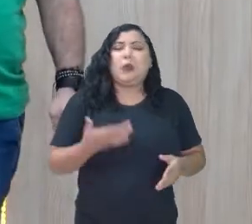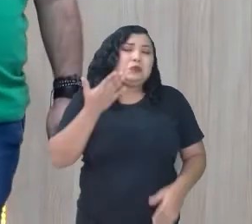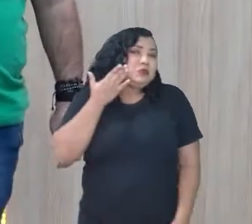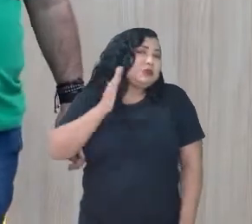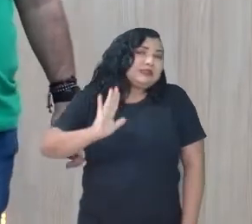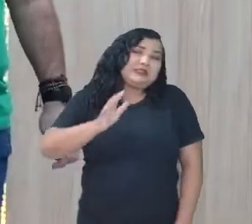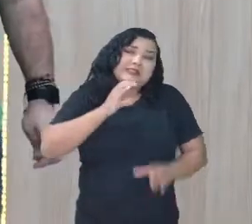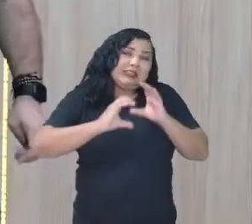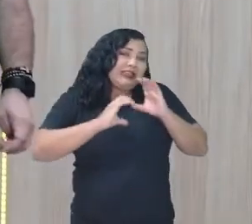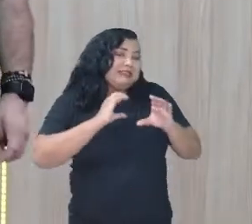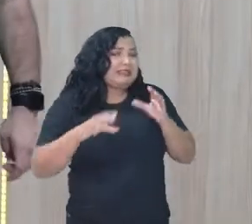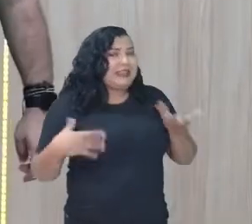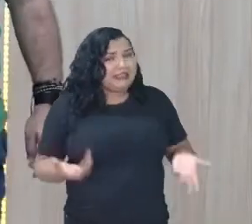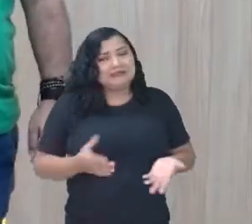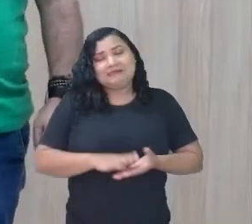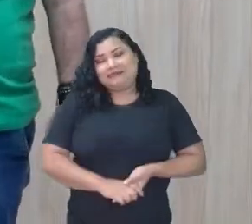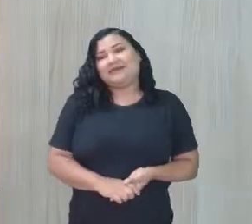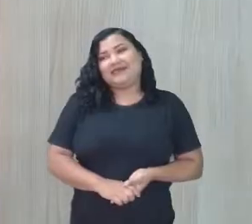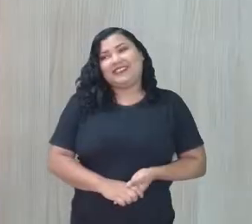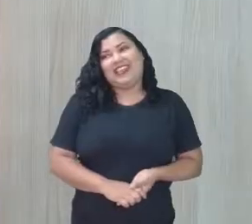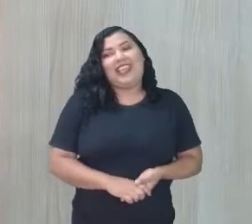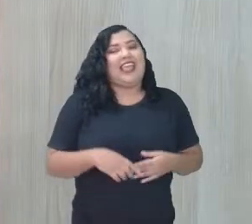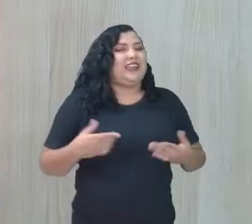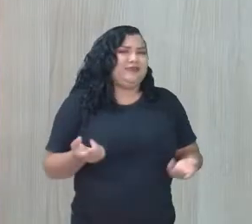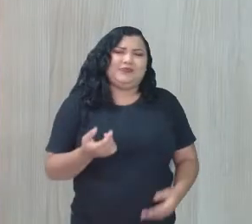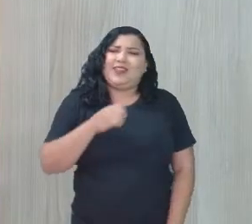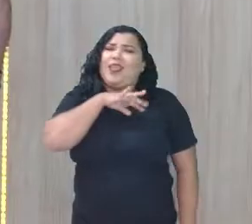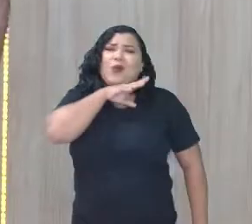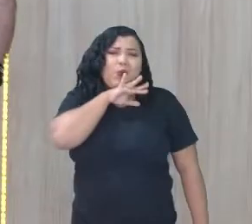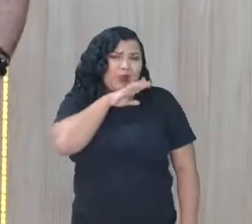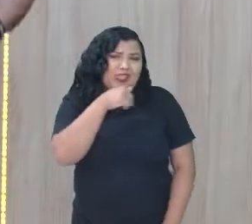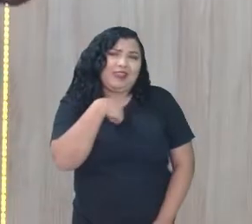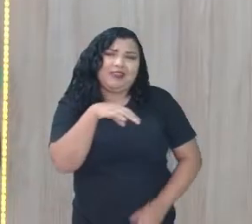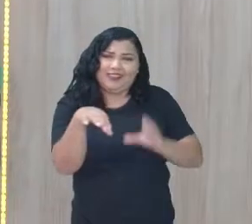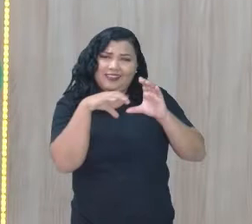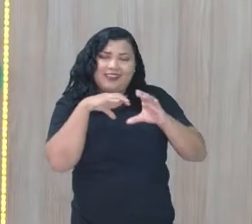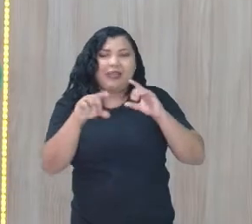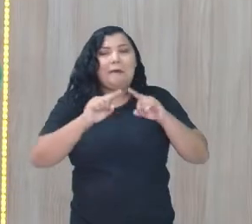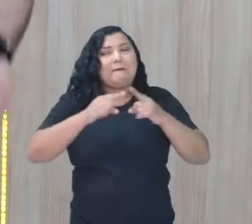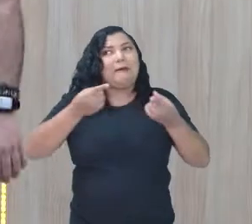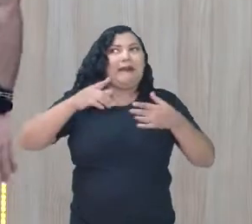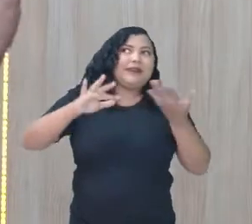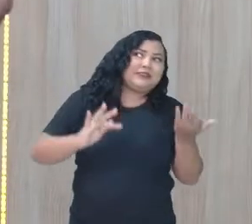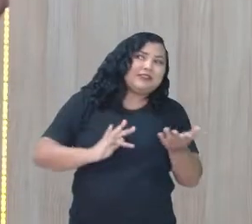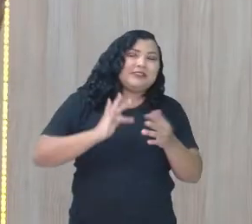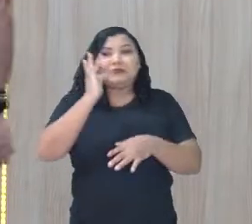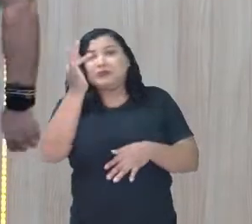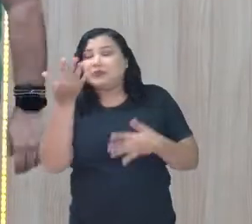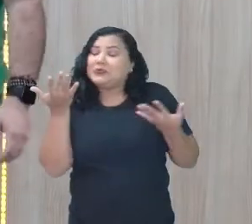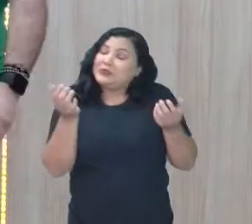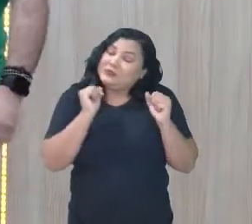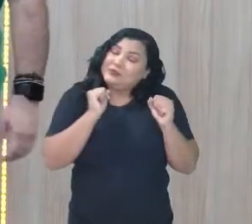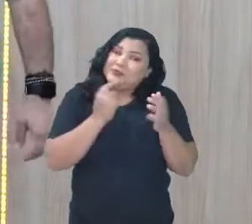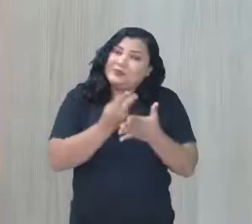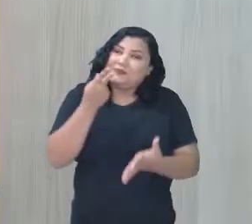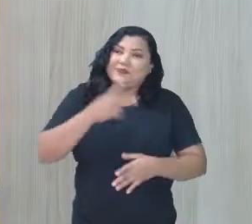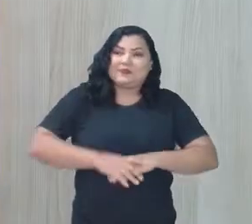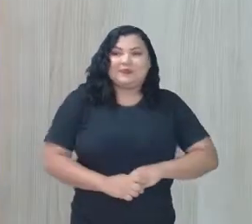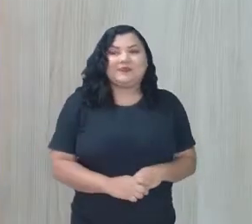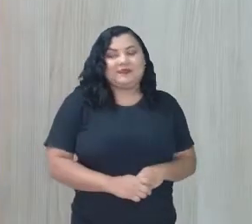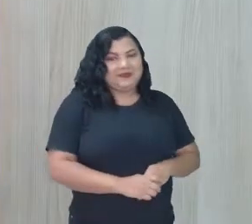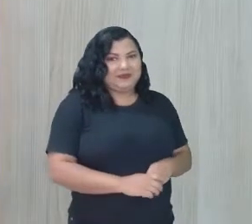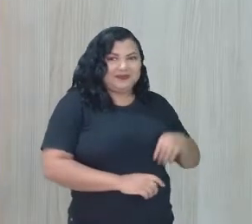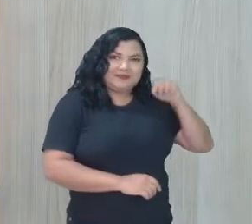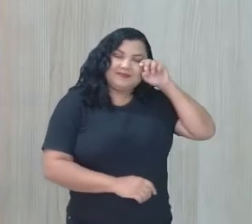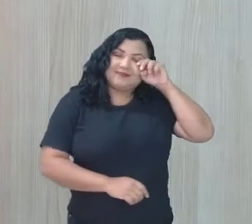não sei cantar não. Vamos ver se a gente testa totalmente aqui, desafinado, mas talvez um dia a gente vamos se aventure pro aqui. 7º ano,